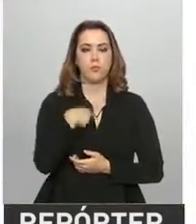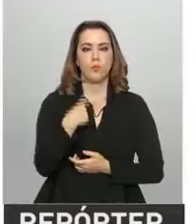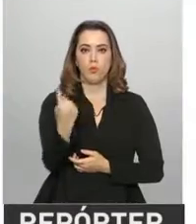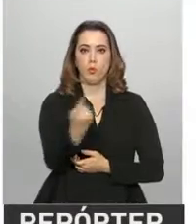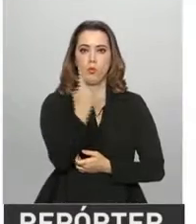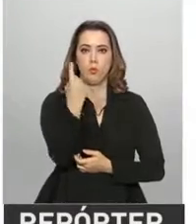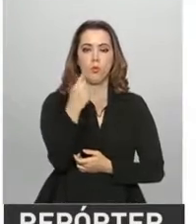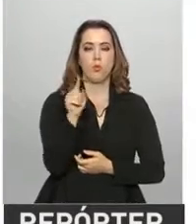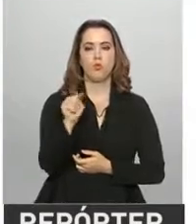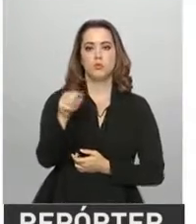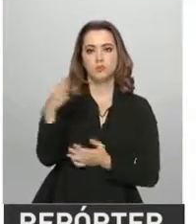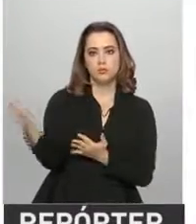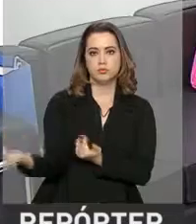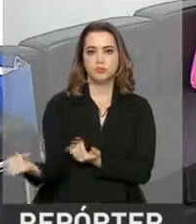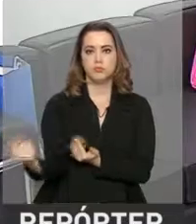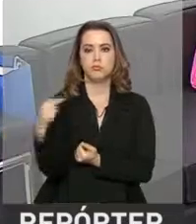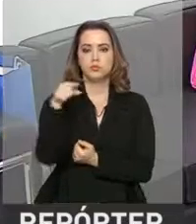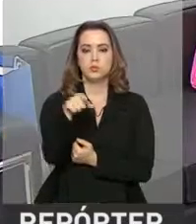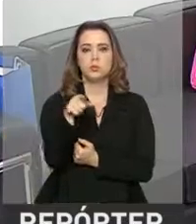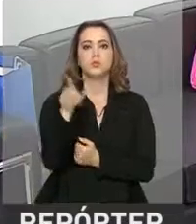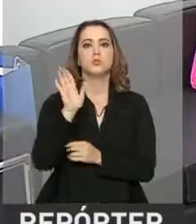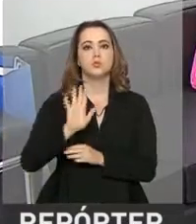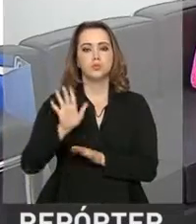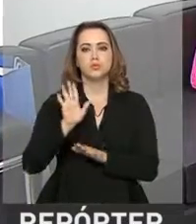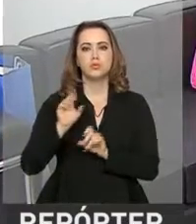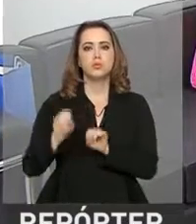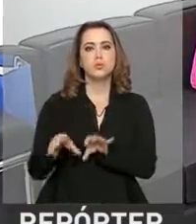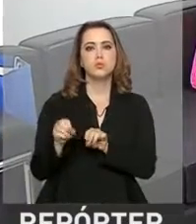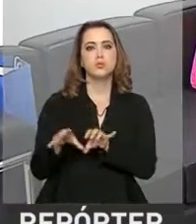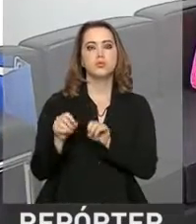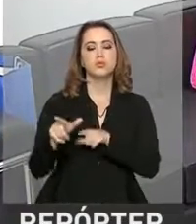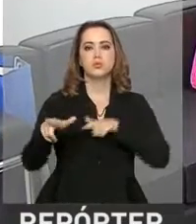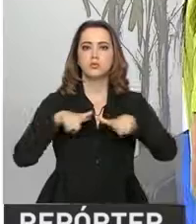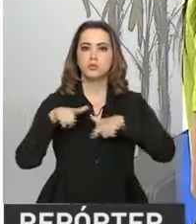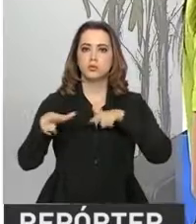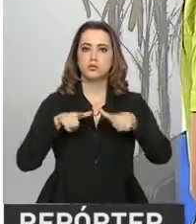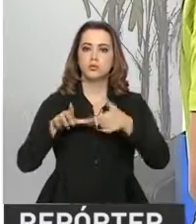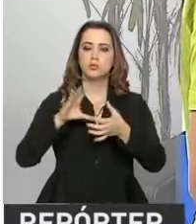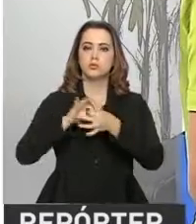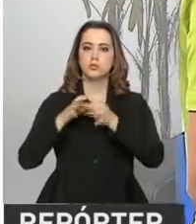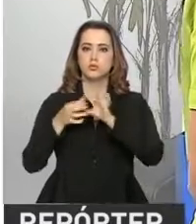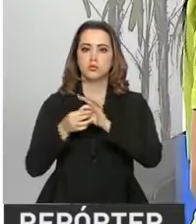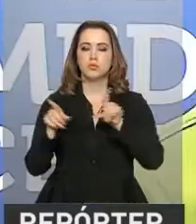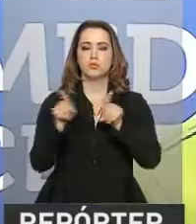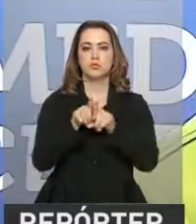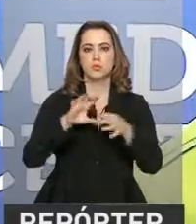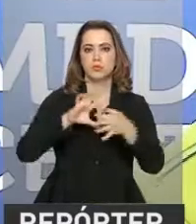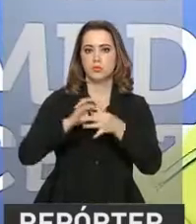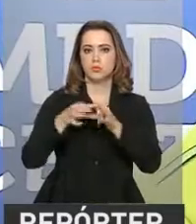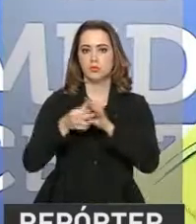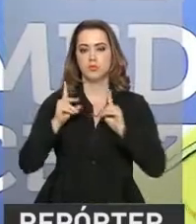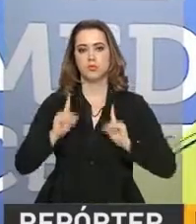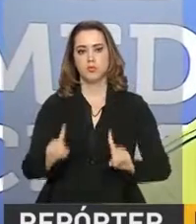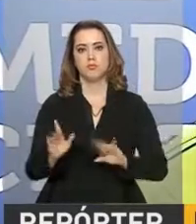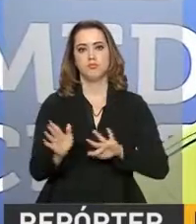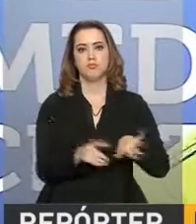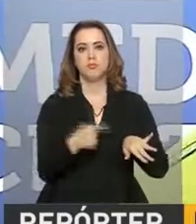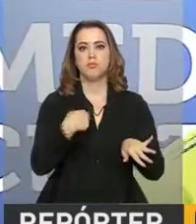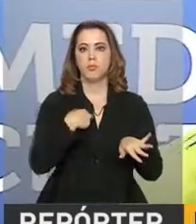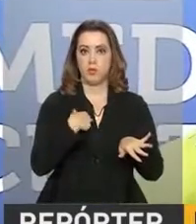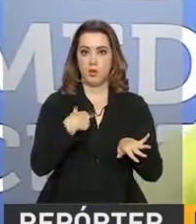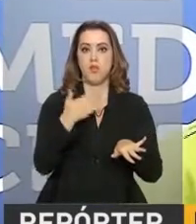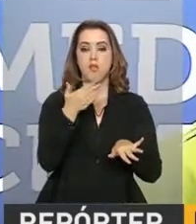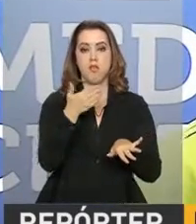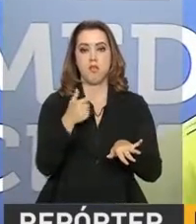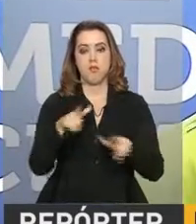dos jovens aprendizes do desporto que foram capacitados para atuar nas Olimpíadas e nas Paralimpíadas. Eu estou trabalhando no Maracanãzinho